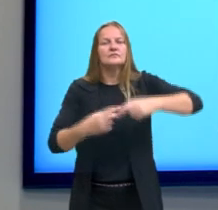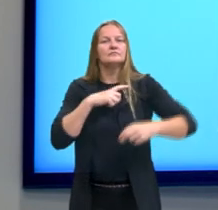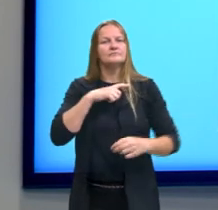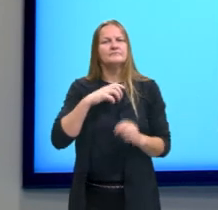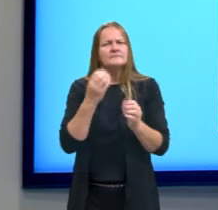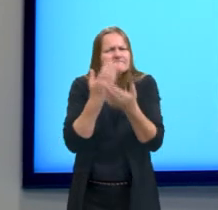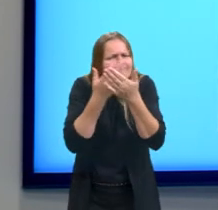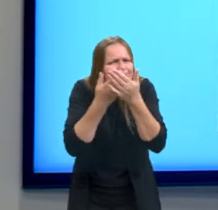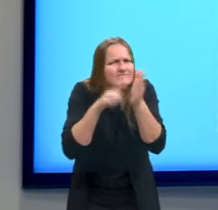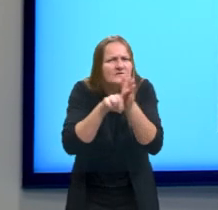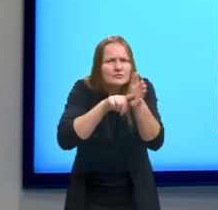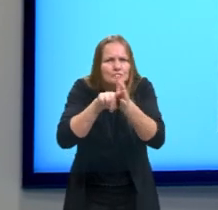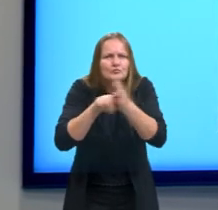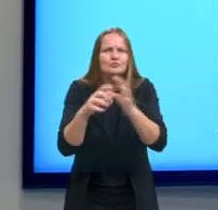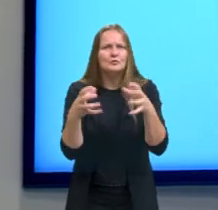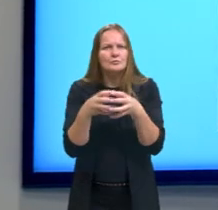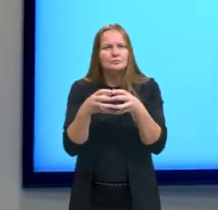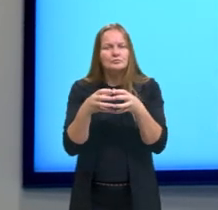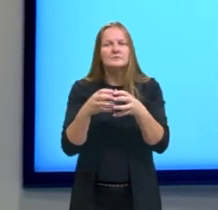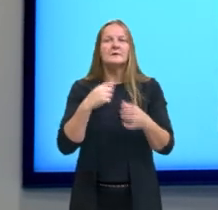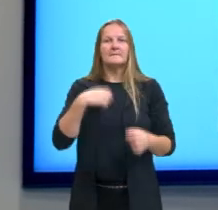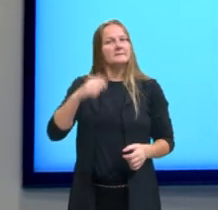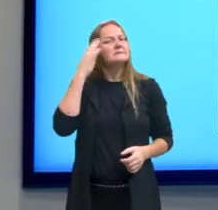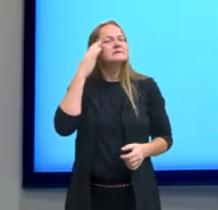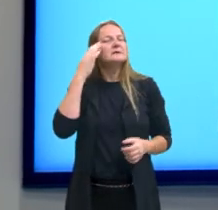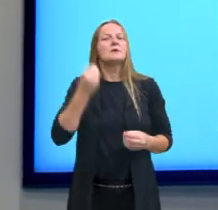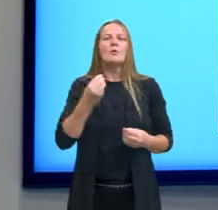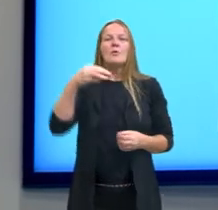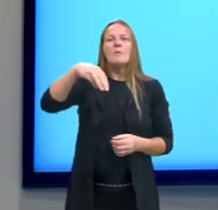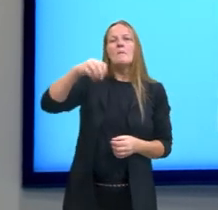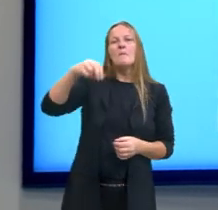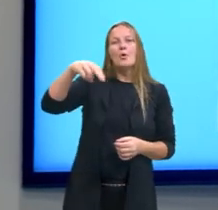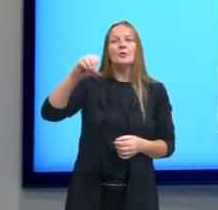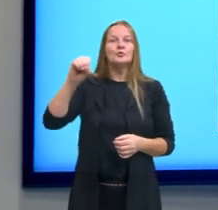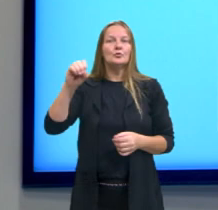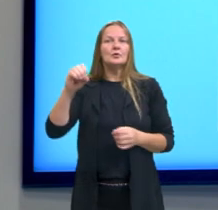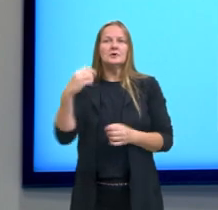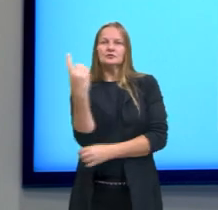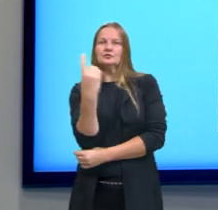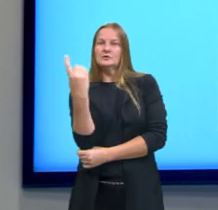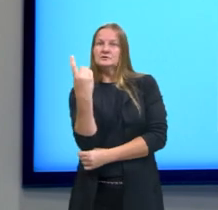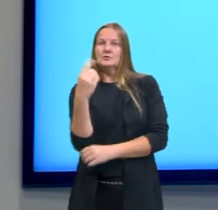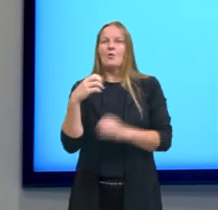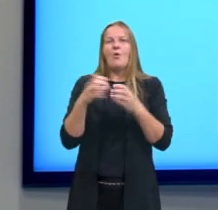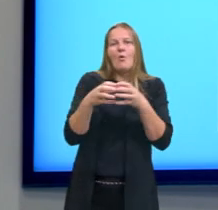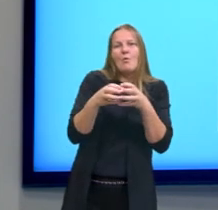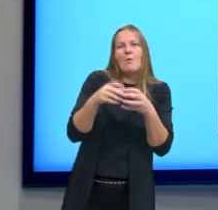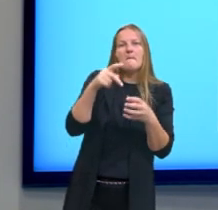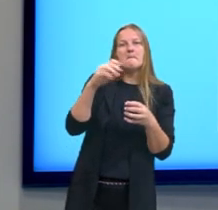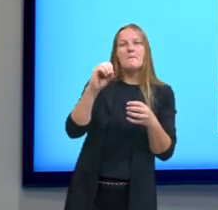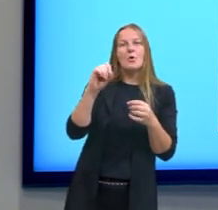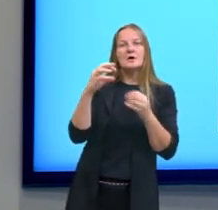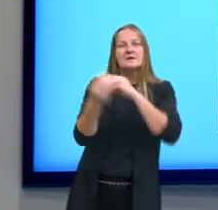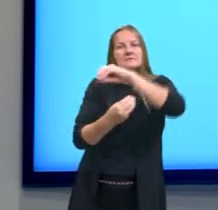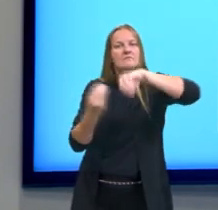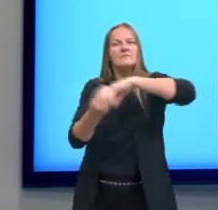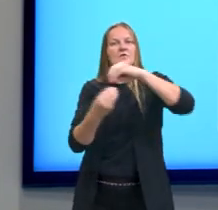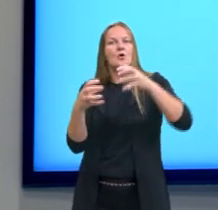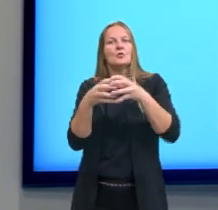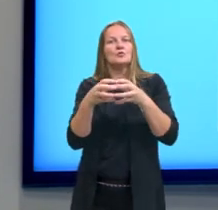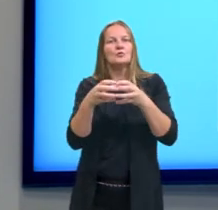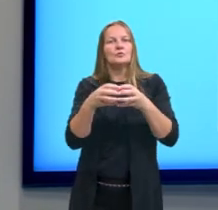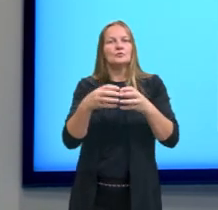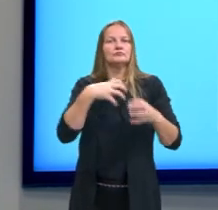vivo é bem importante saber se ele é monofilético grupo né parafiletico polifiletico aqui é um exemplo